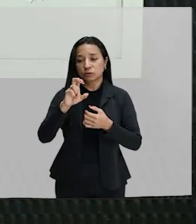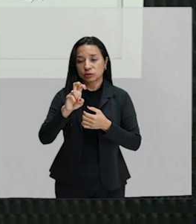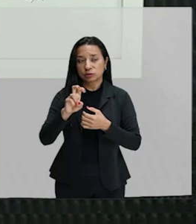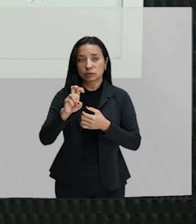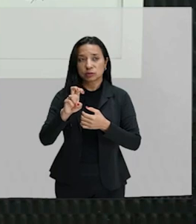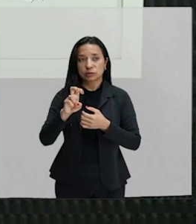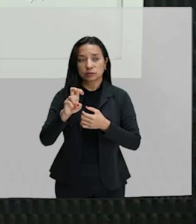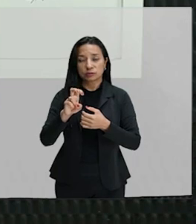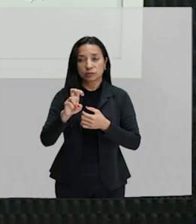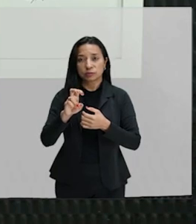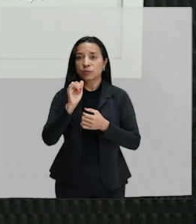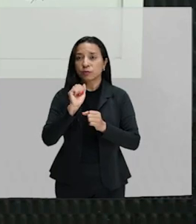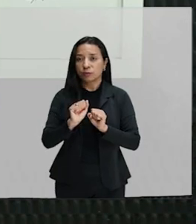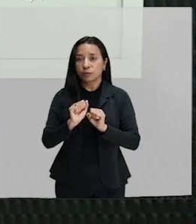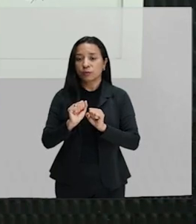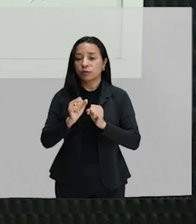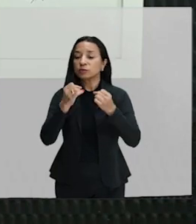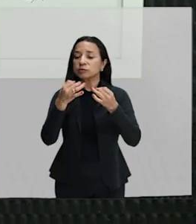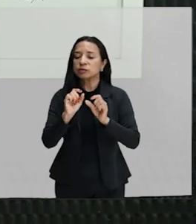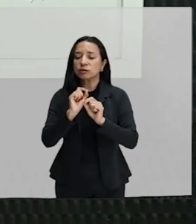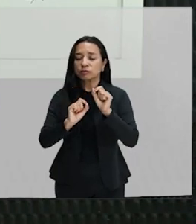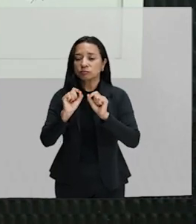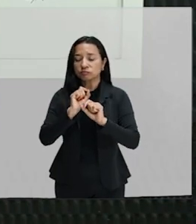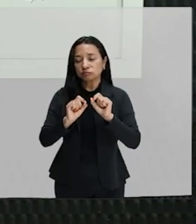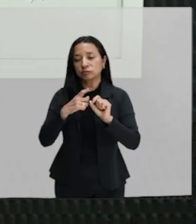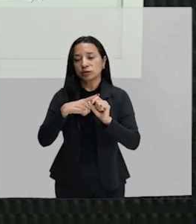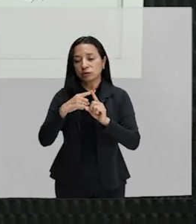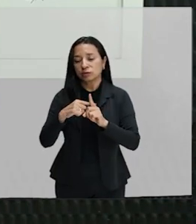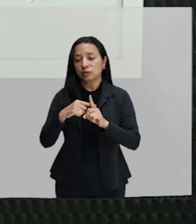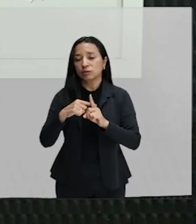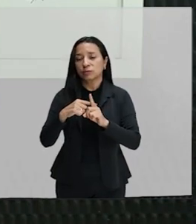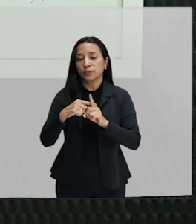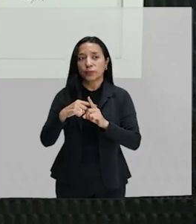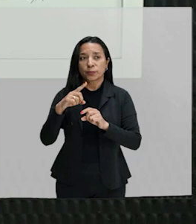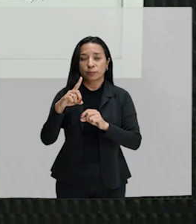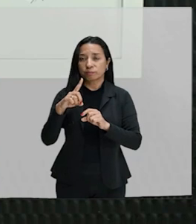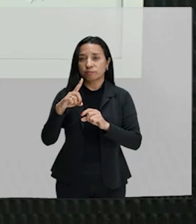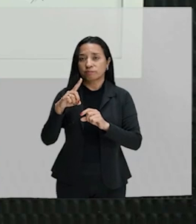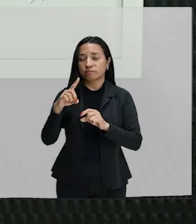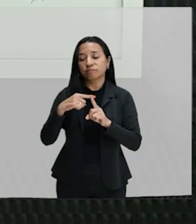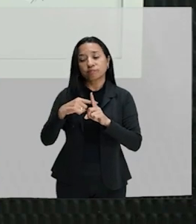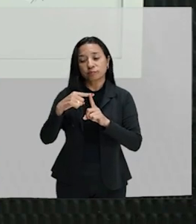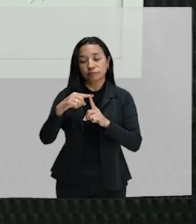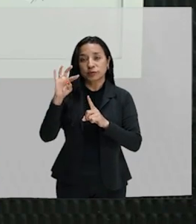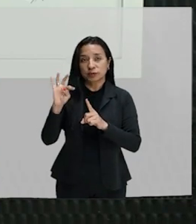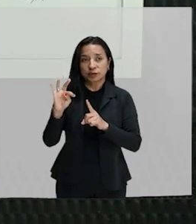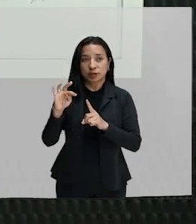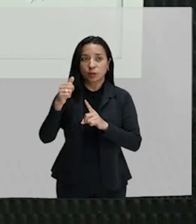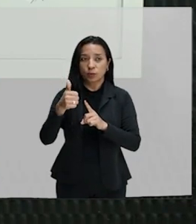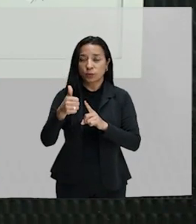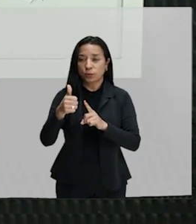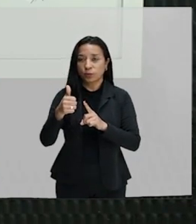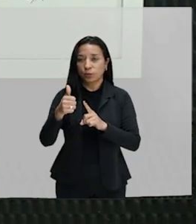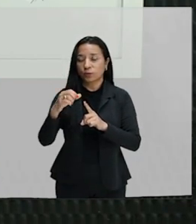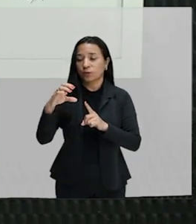15 eu posso dizer o seguinte que eu tenho uma temperatura 1 em cel que seja igual a 0º